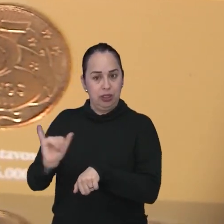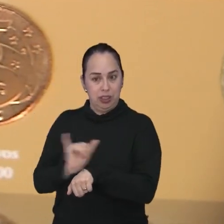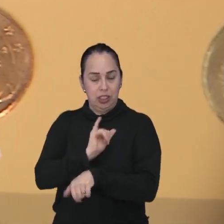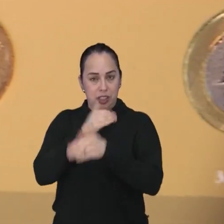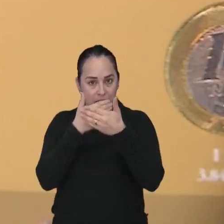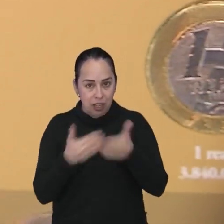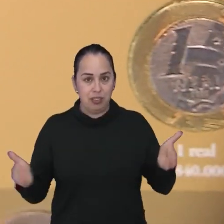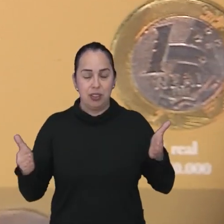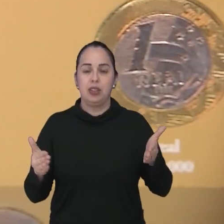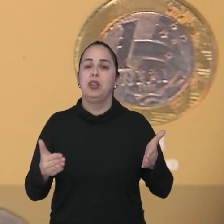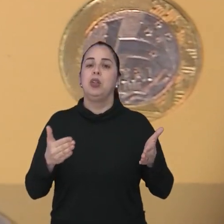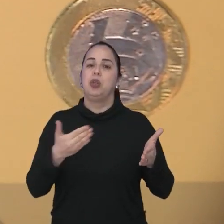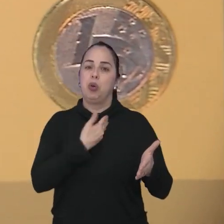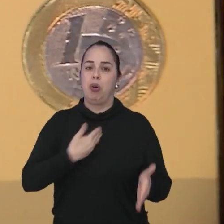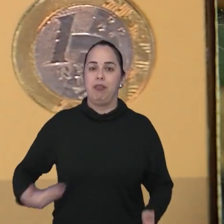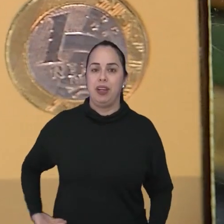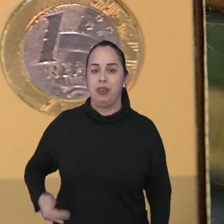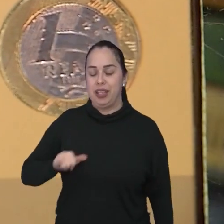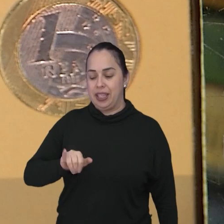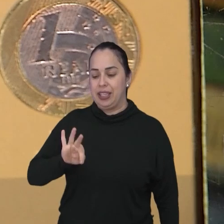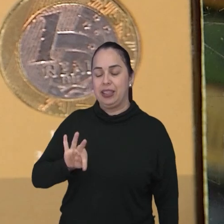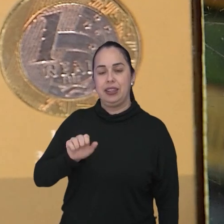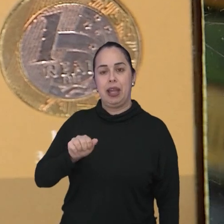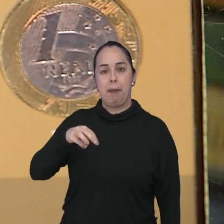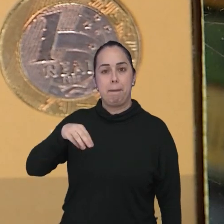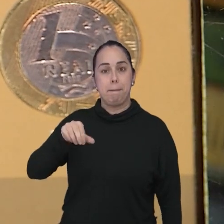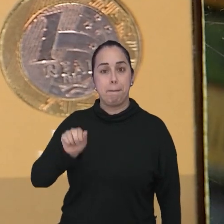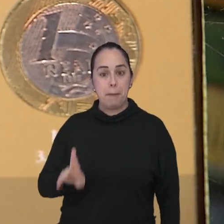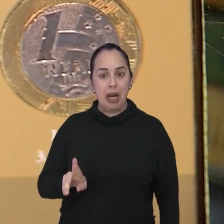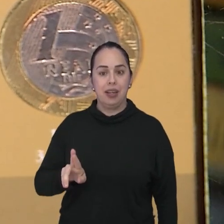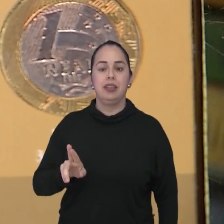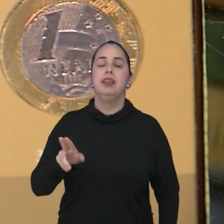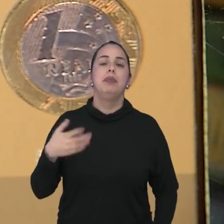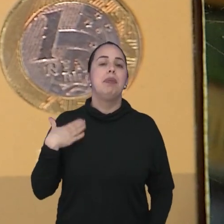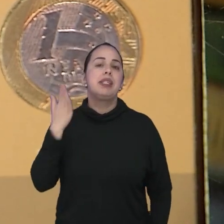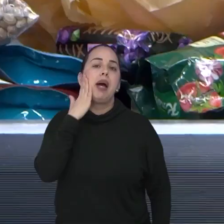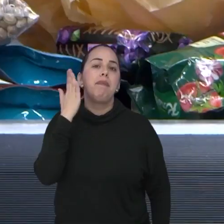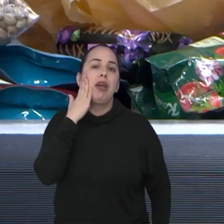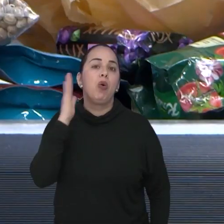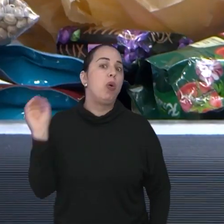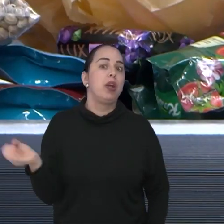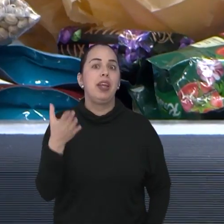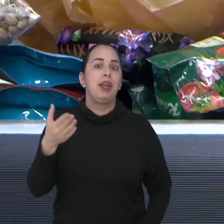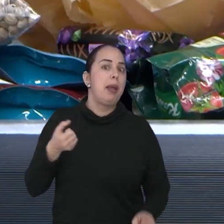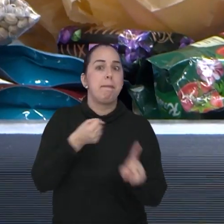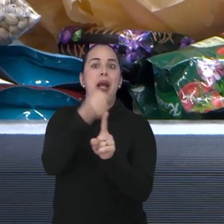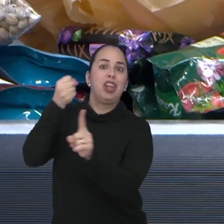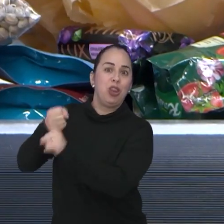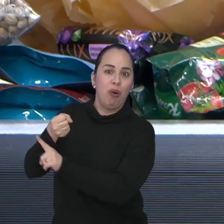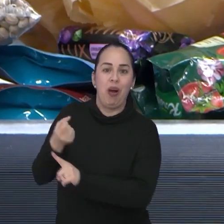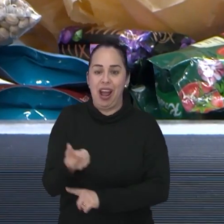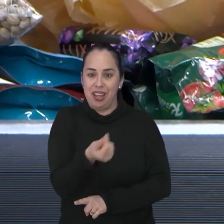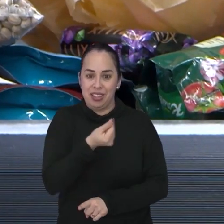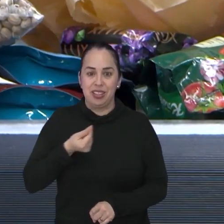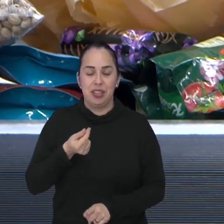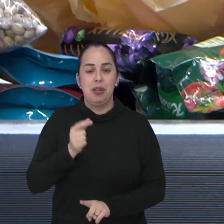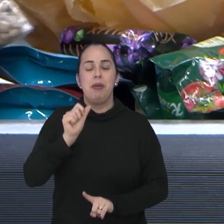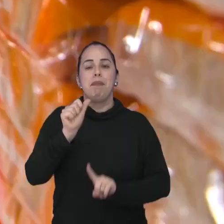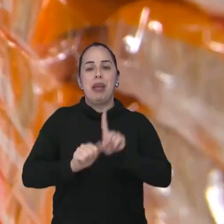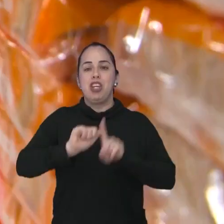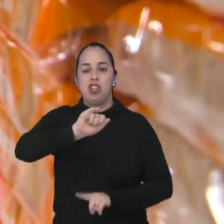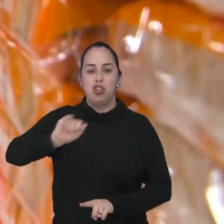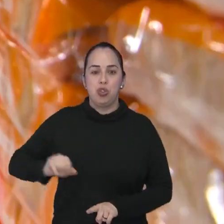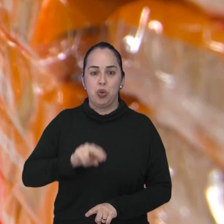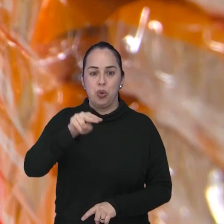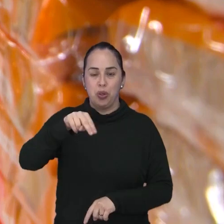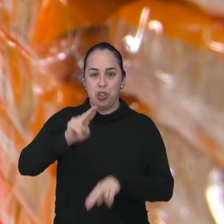econômicas lançado durante o governo Itamar Franco. Para se ter uma ideia de como a chegada da moeda impactou a economia brasileira,